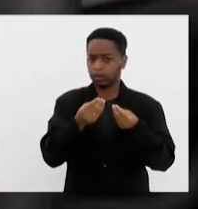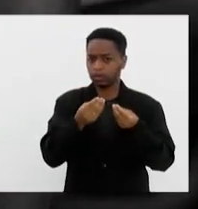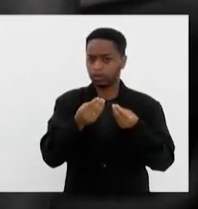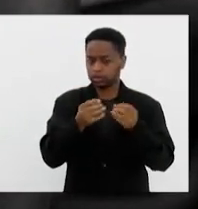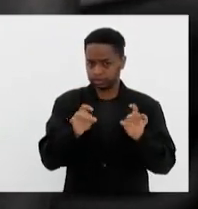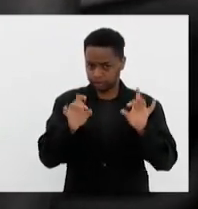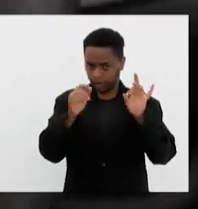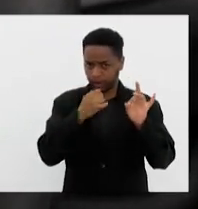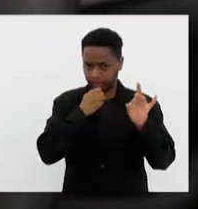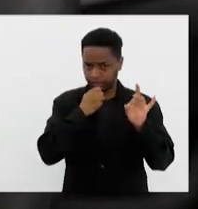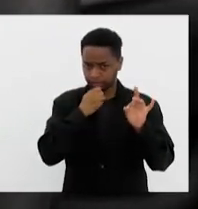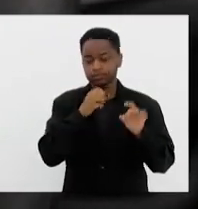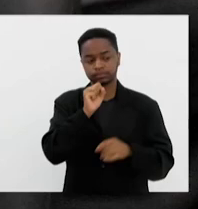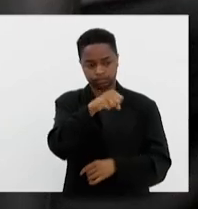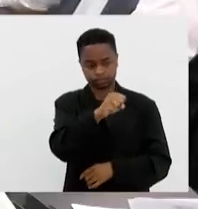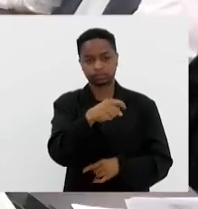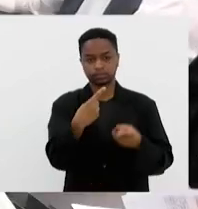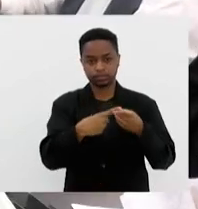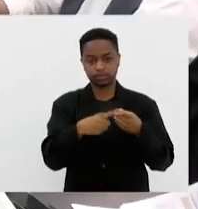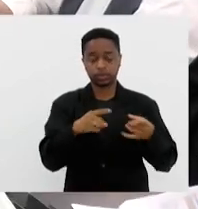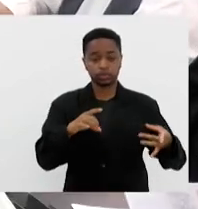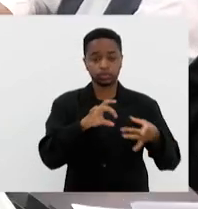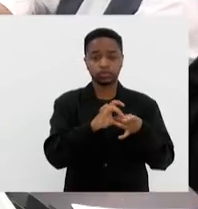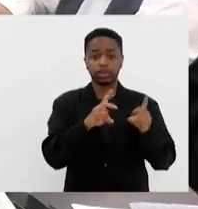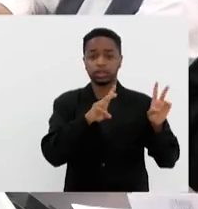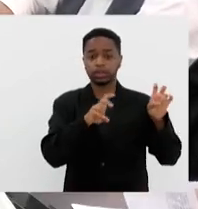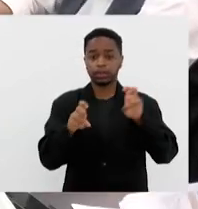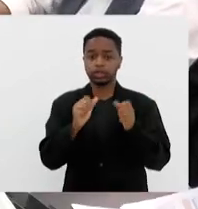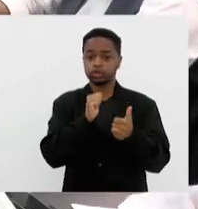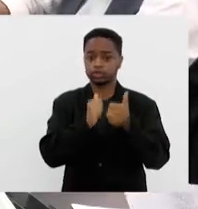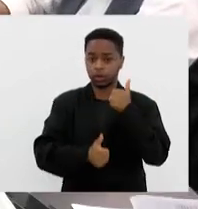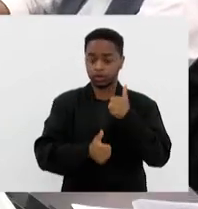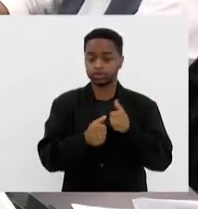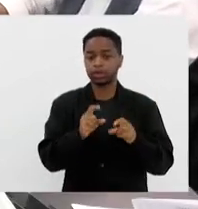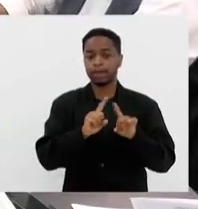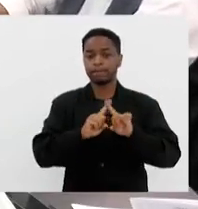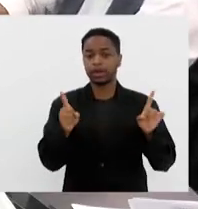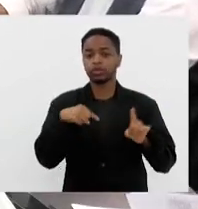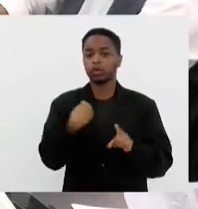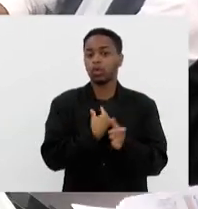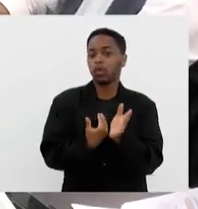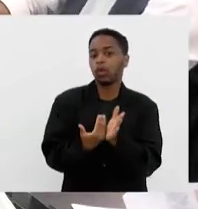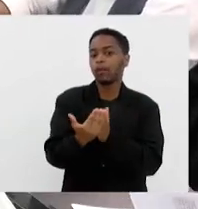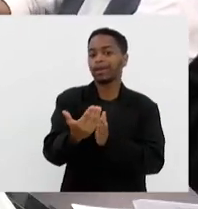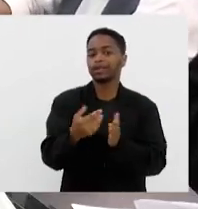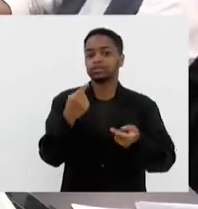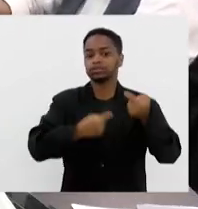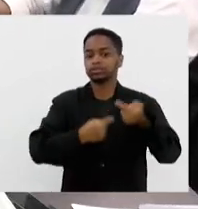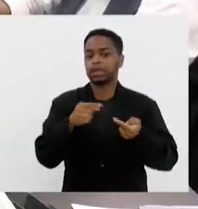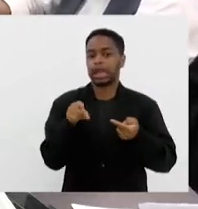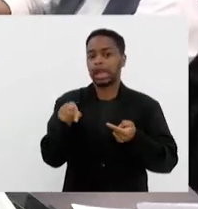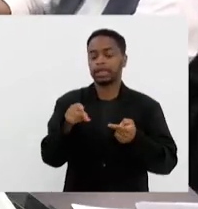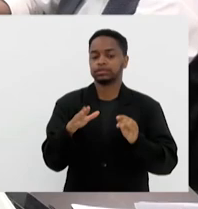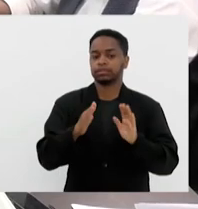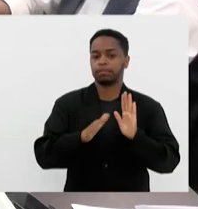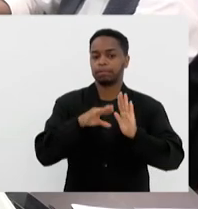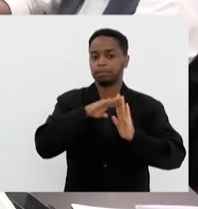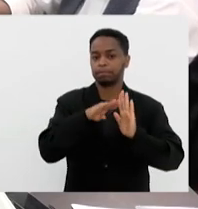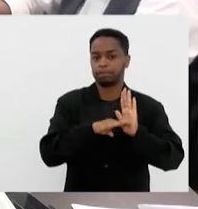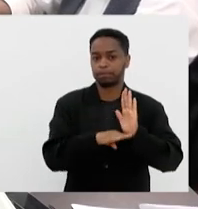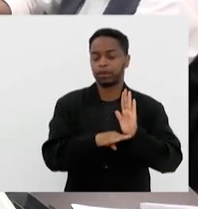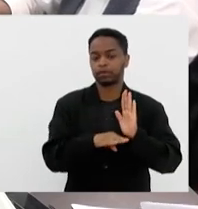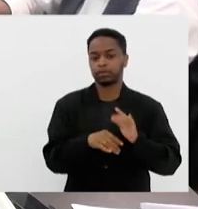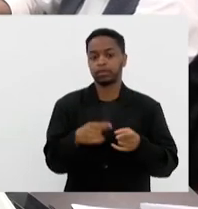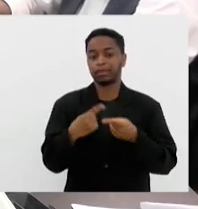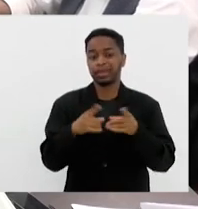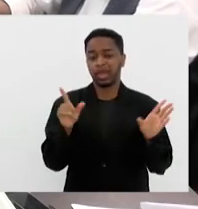como extraordinária mesmo, porque ela está compilada só na temática de esporte, mas a gente inicia os trabalhos por ela. Tá ok. Inicie pela extraordinária, ela é